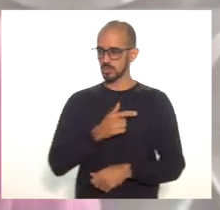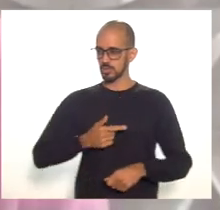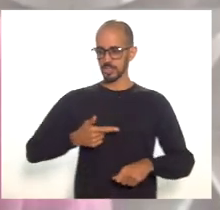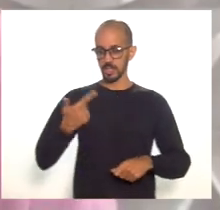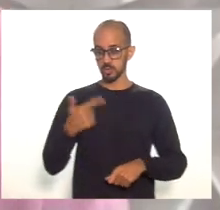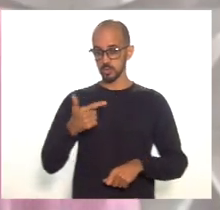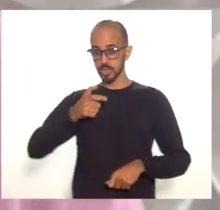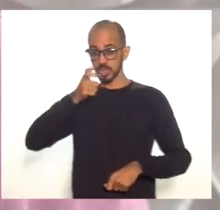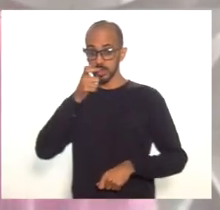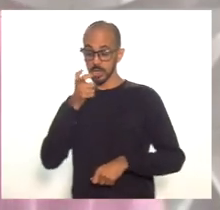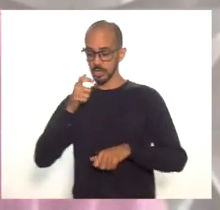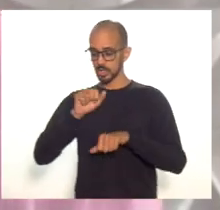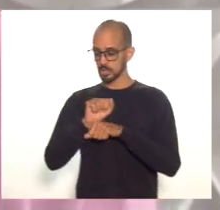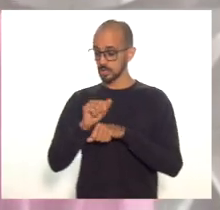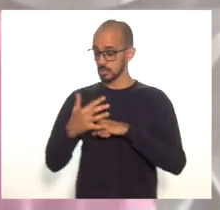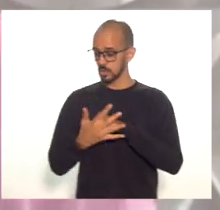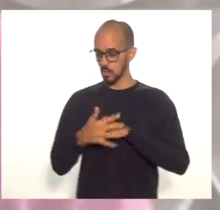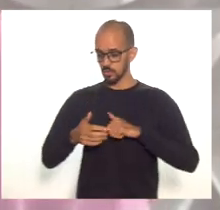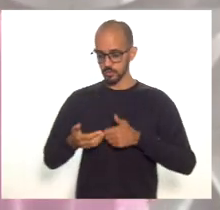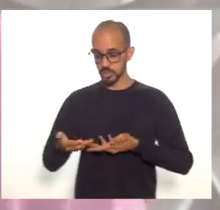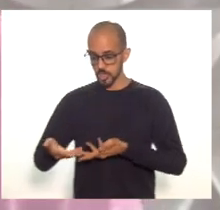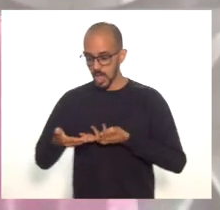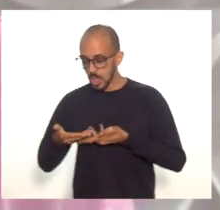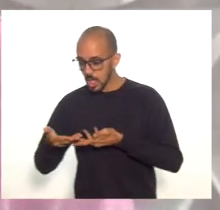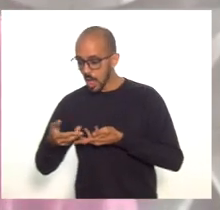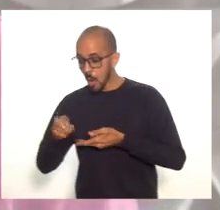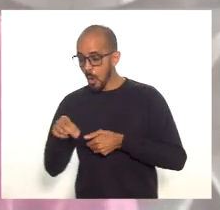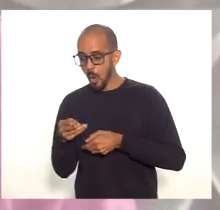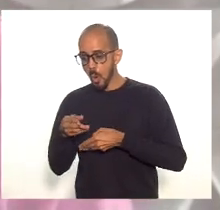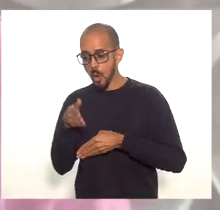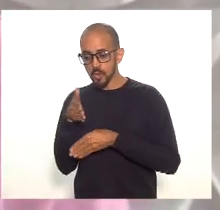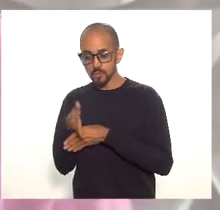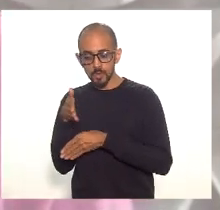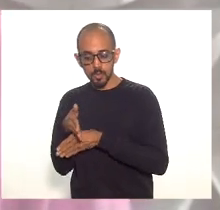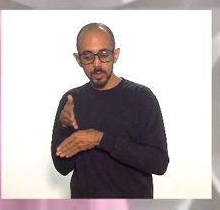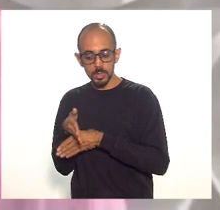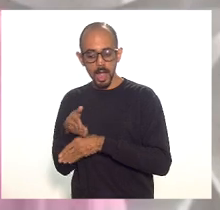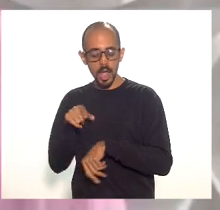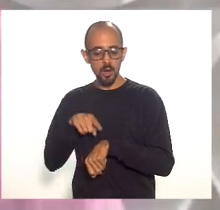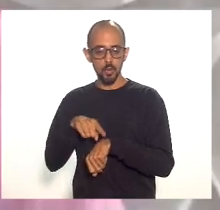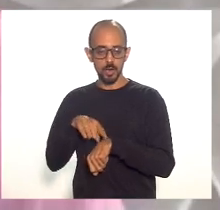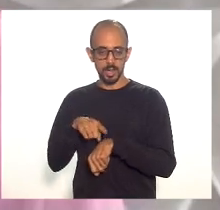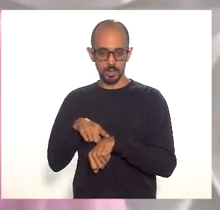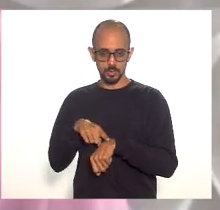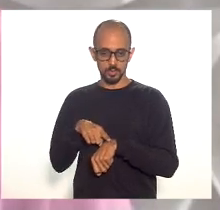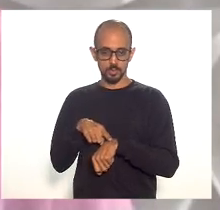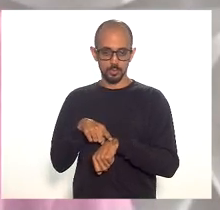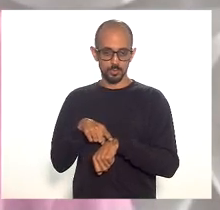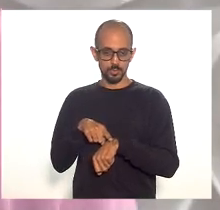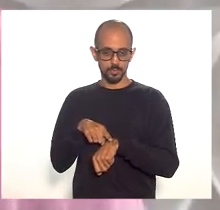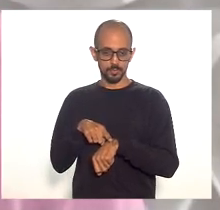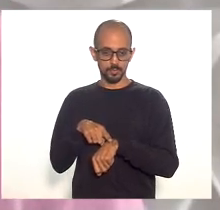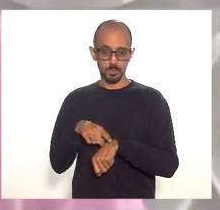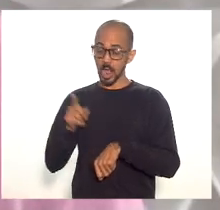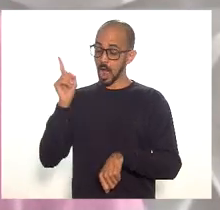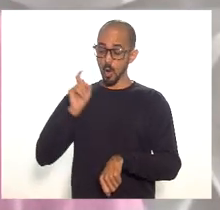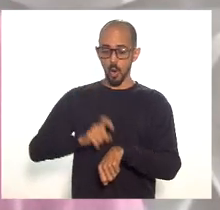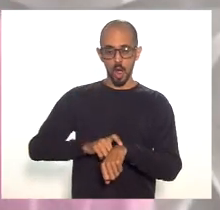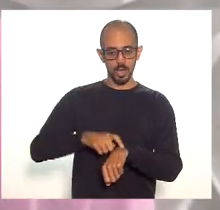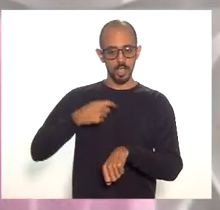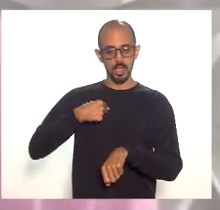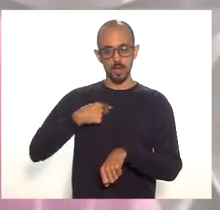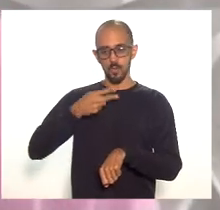da Covid ou de cumprir o horário, e eu, na mesma hora, fiz esse questionamento, e naquele momento